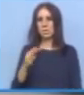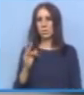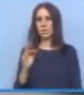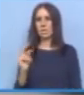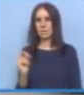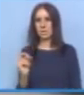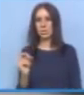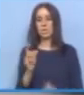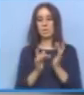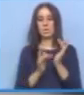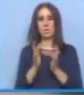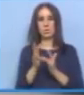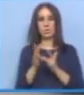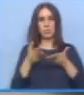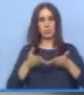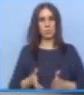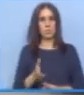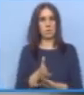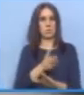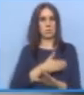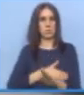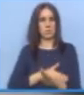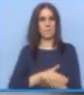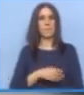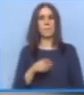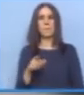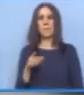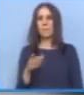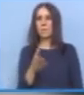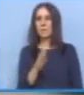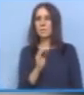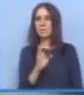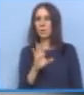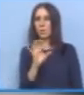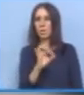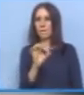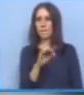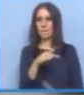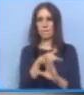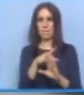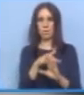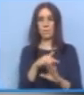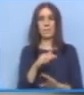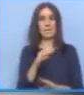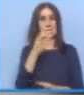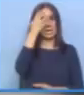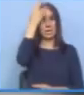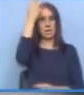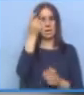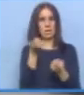783-743 a.C., portanto, chegando até meados do século VIII. Foi um